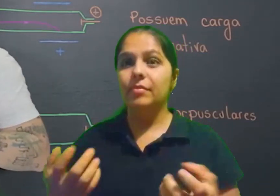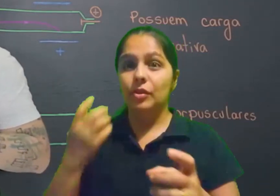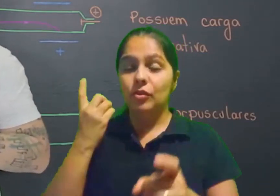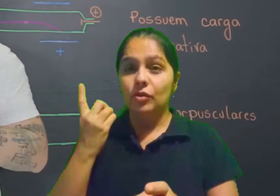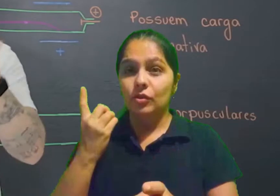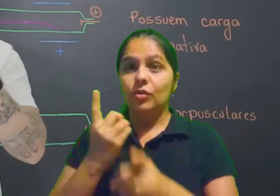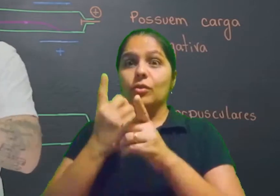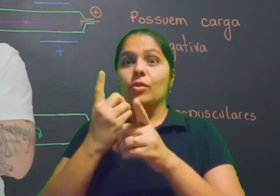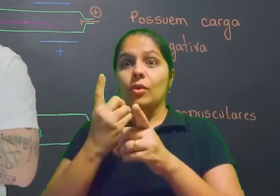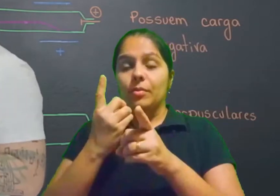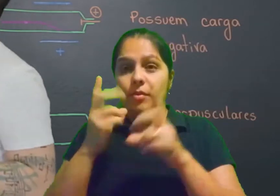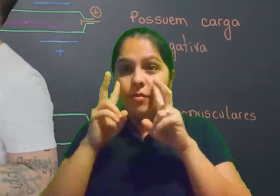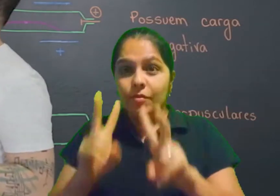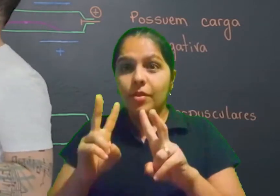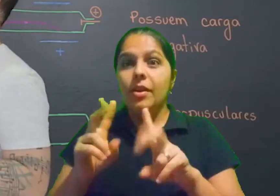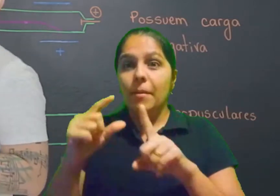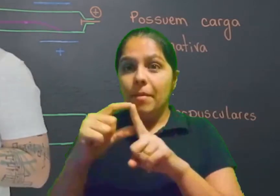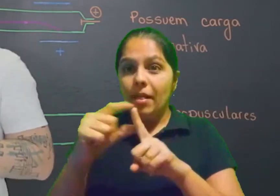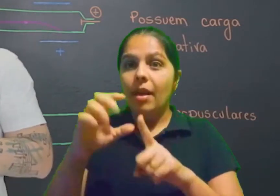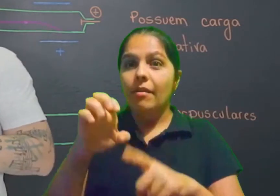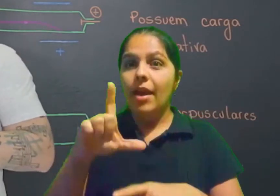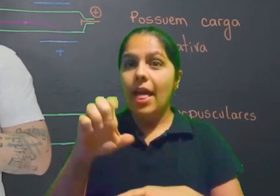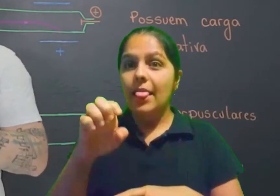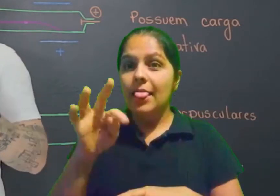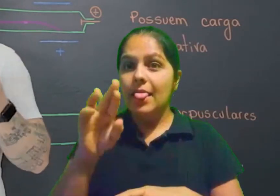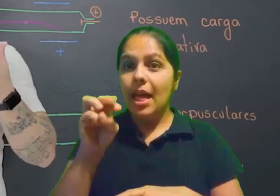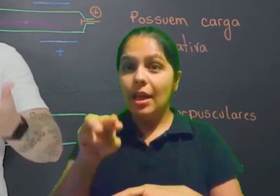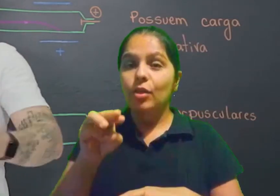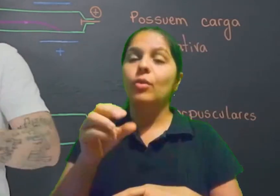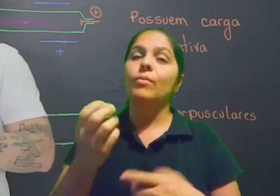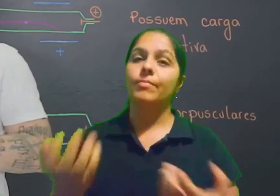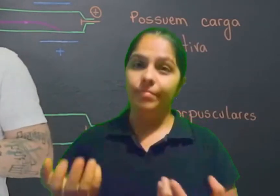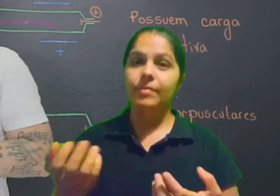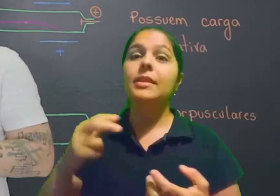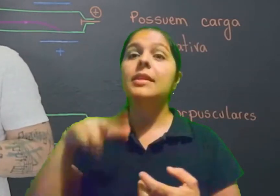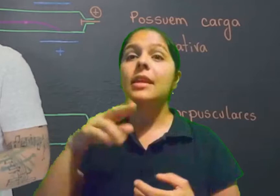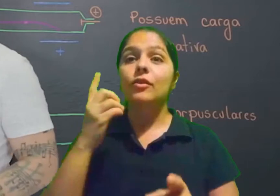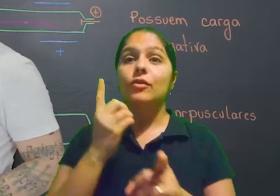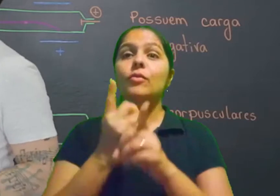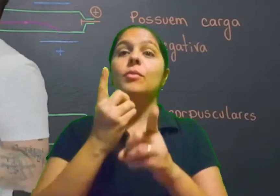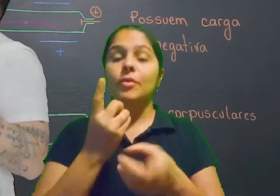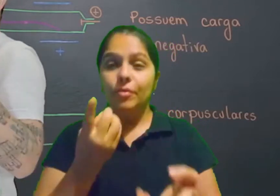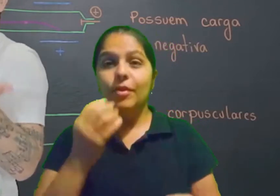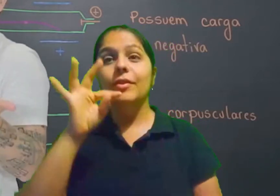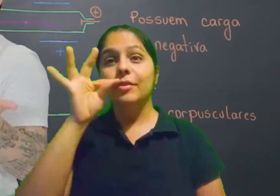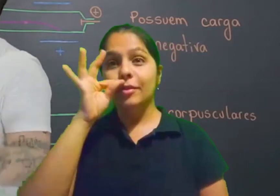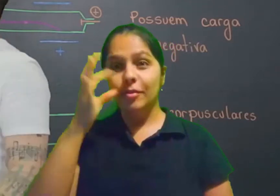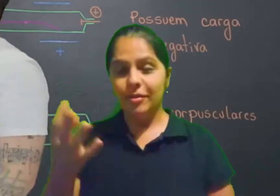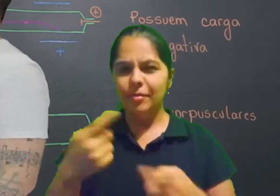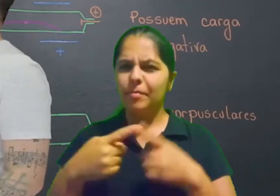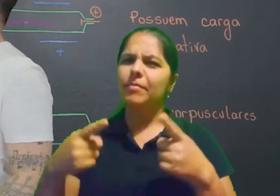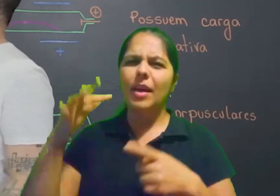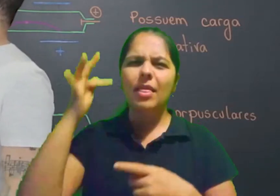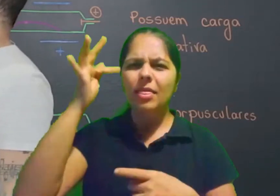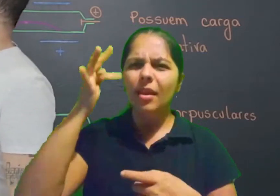palavra elétrons. E quem batizou isso foi justamente o nosso J.J. Thomson. Agora, qual que era a teoria dele,